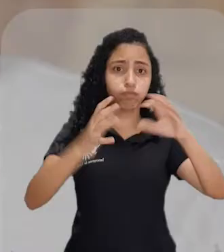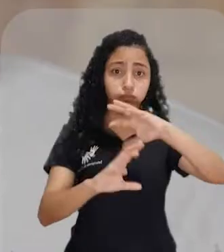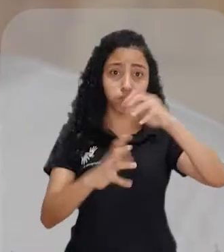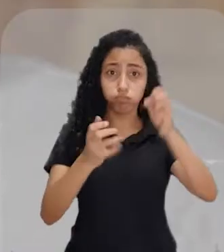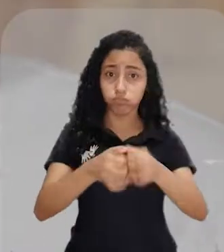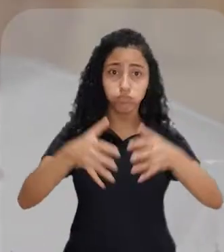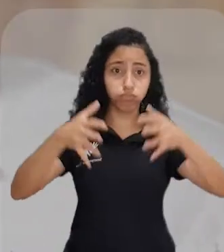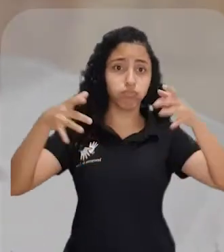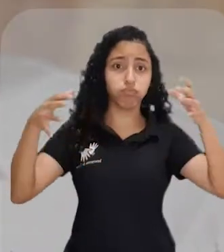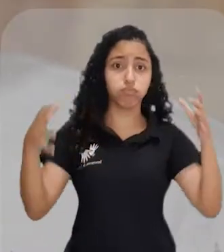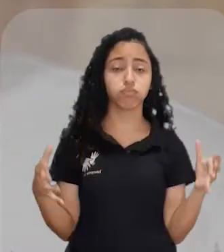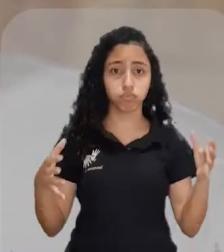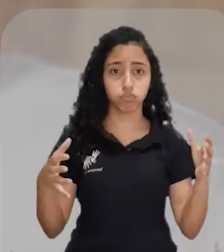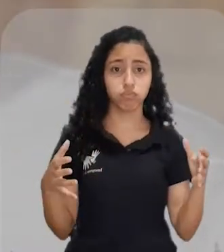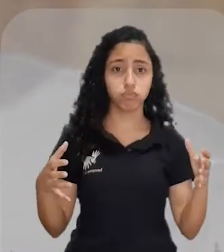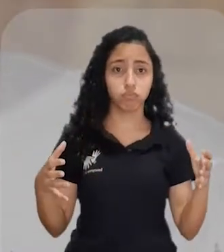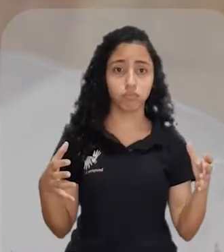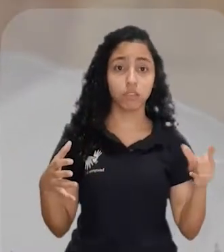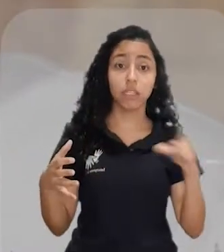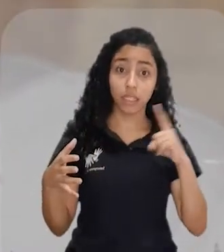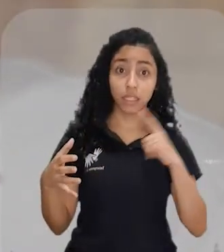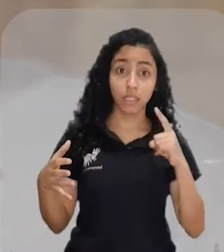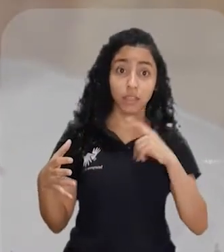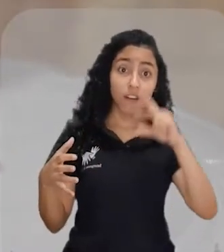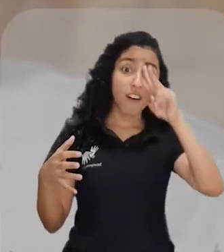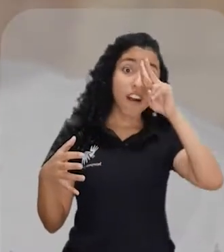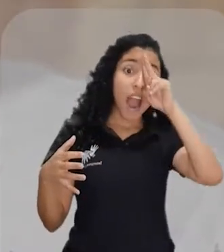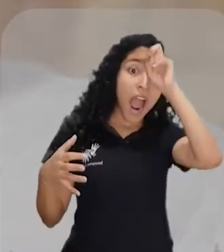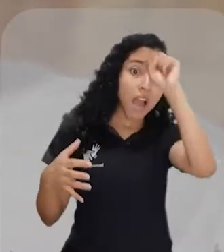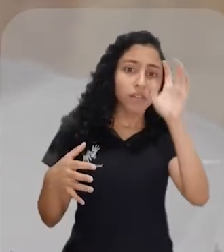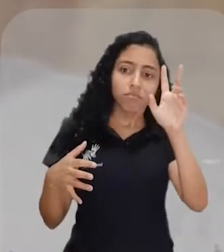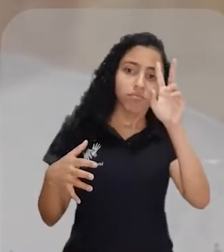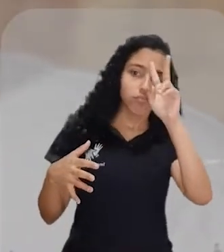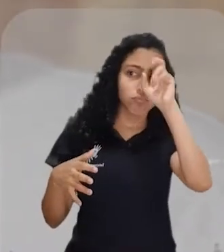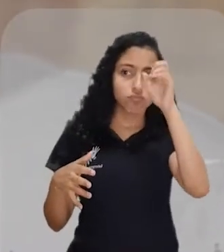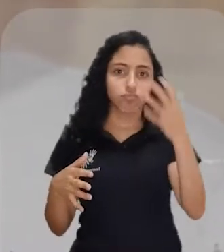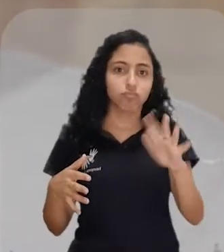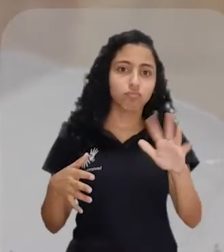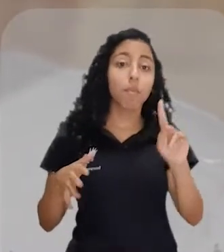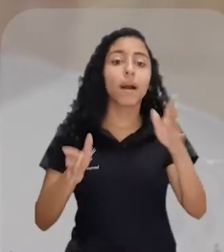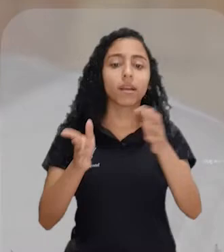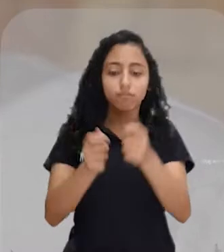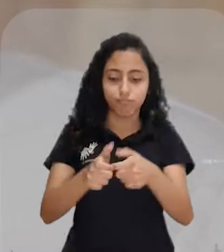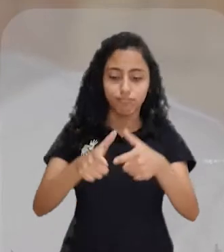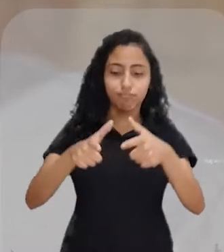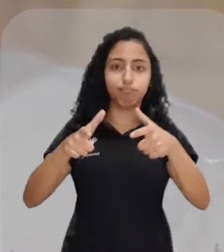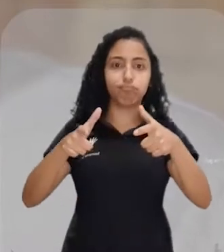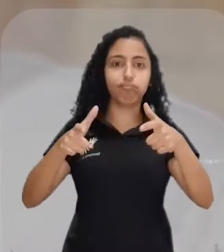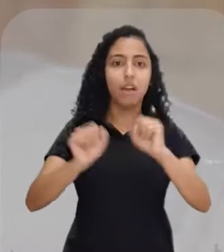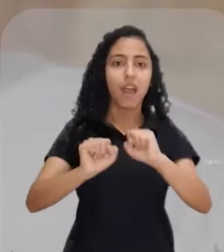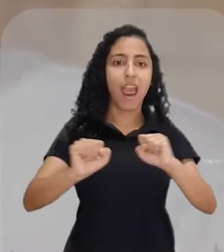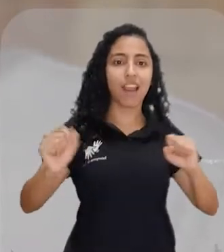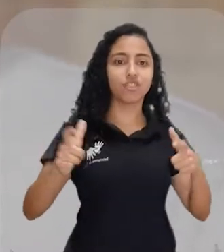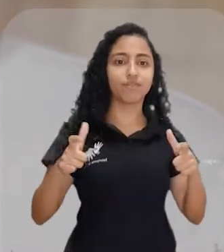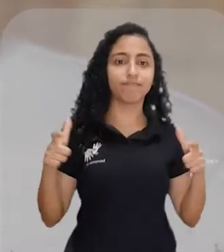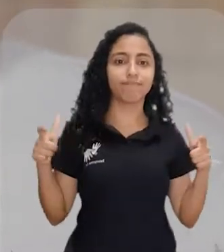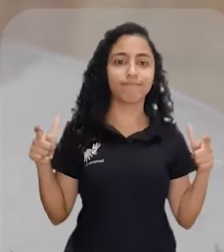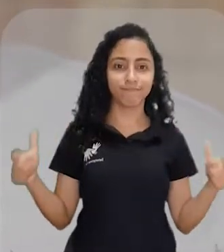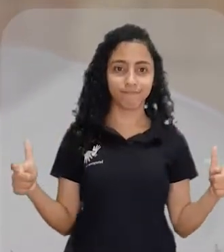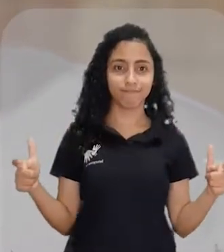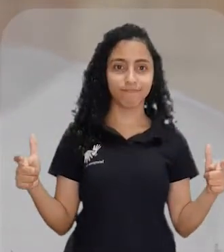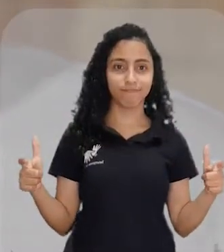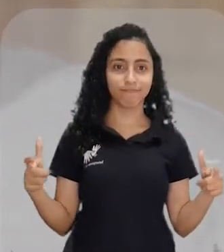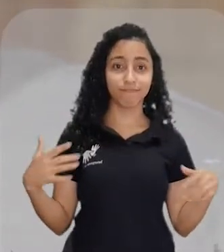agrícolas, que ocupam a maior parte da terra hoje, né? Que tem uma intensidade não tão forte, mas tem